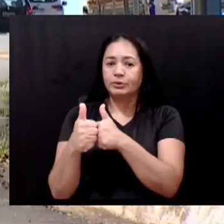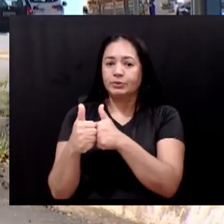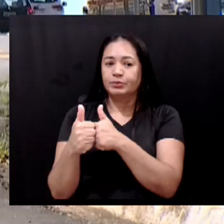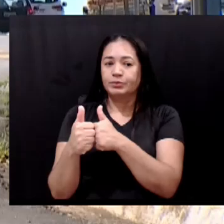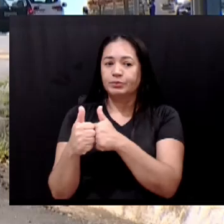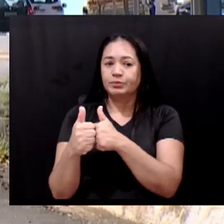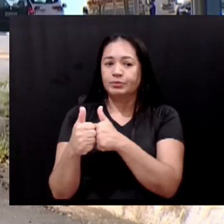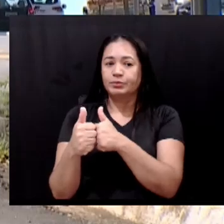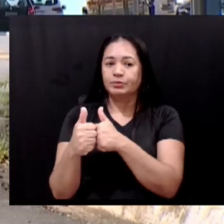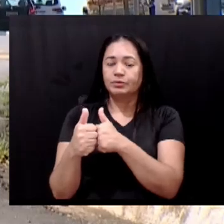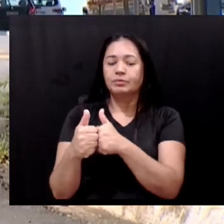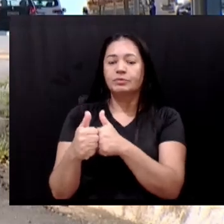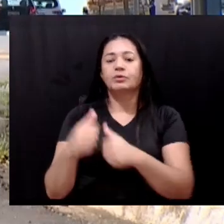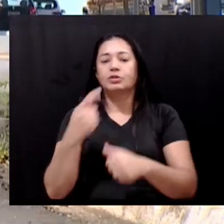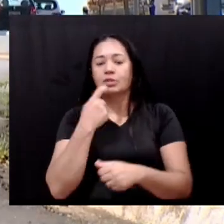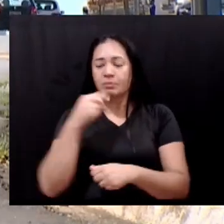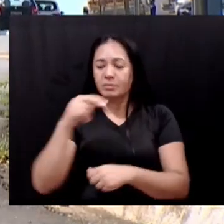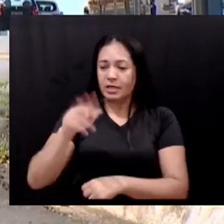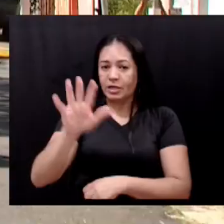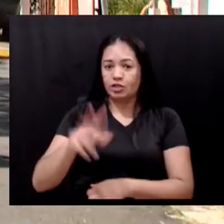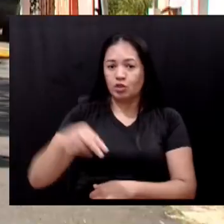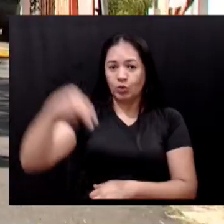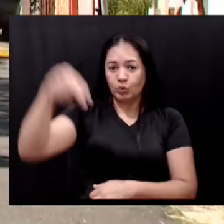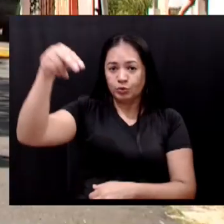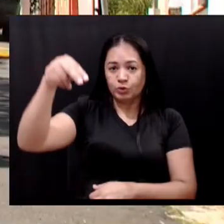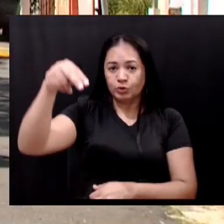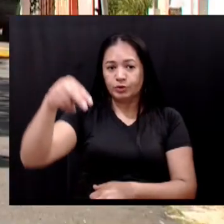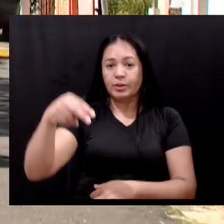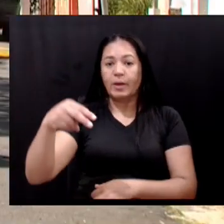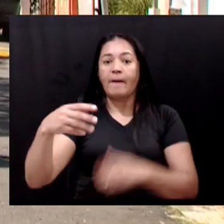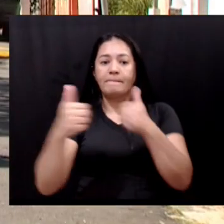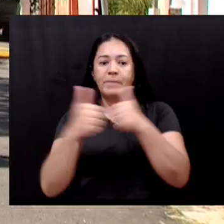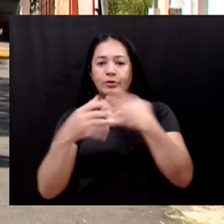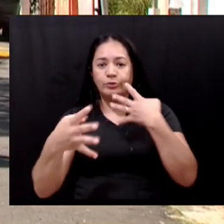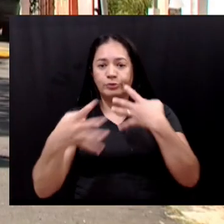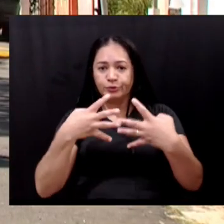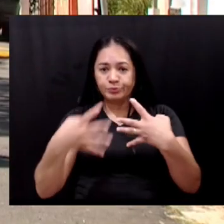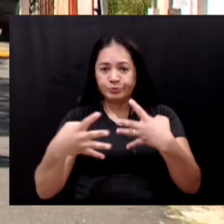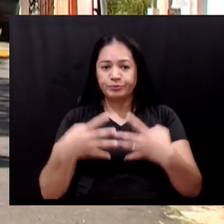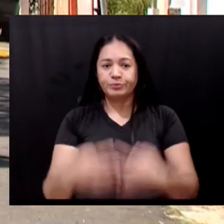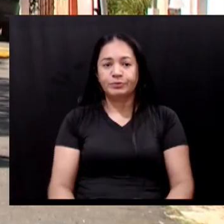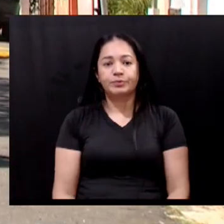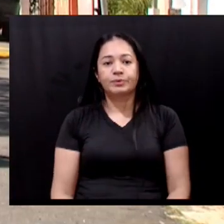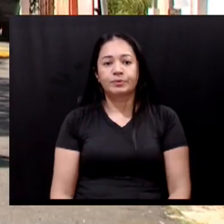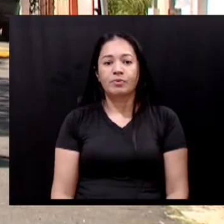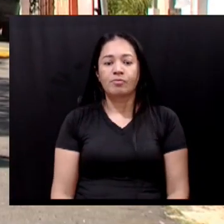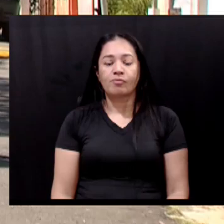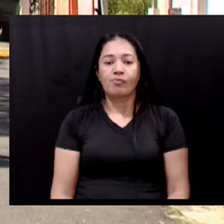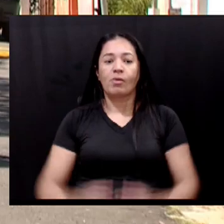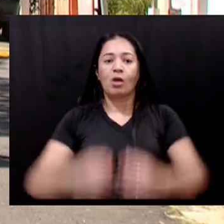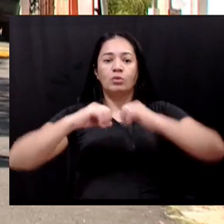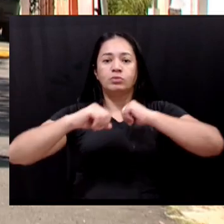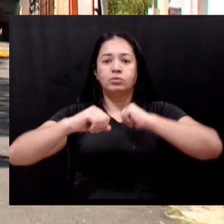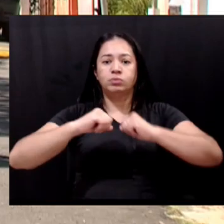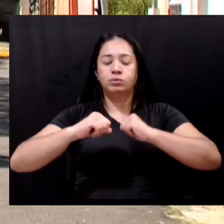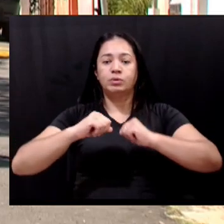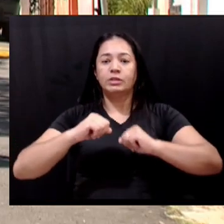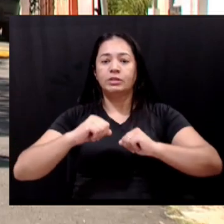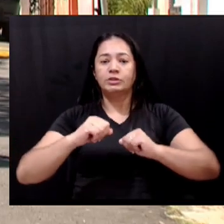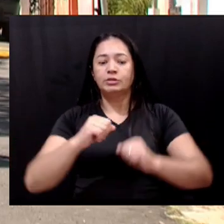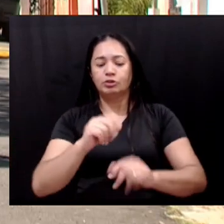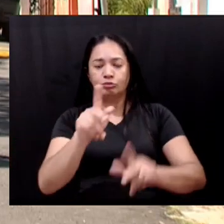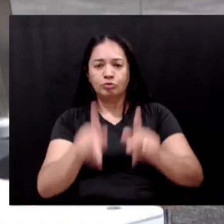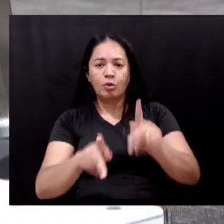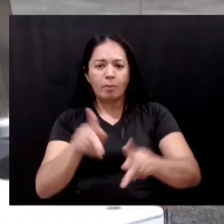cidade de Campinas, próximo também a Barão Geraldo, né? E há um movimento de moradores, desde a época